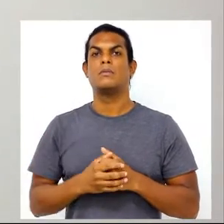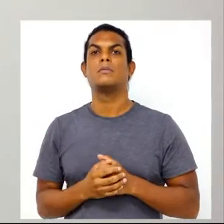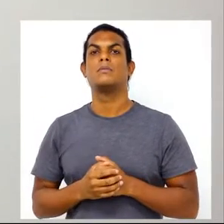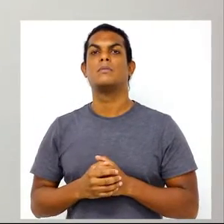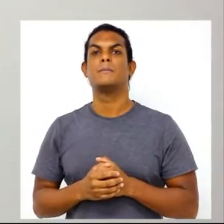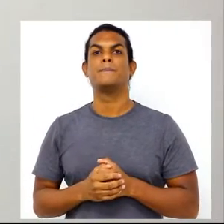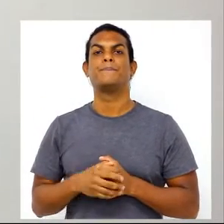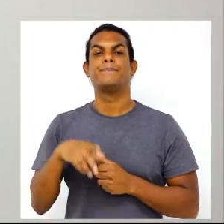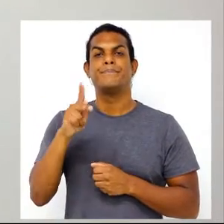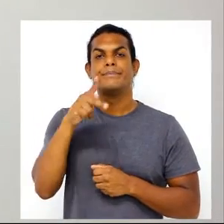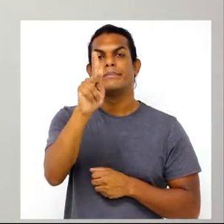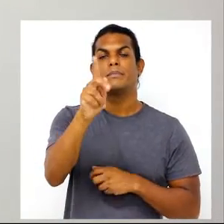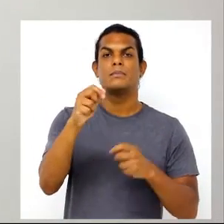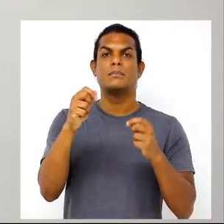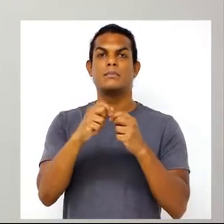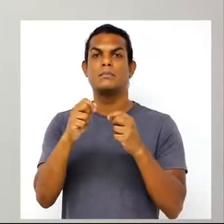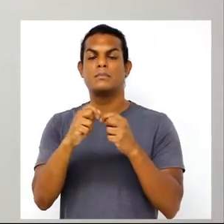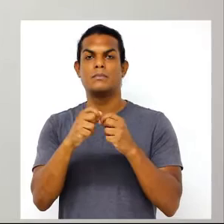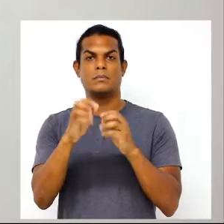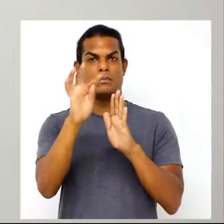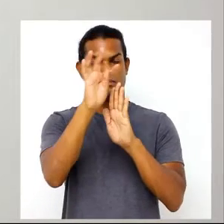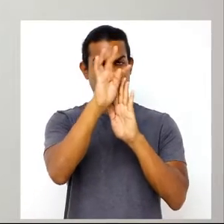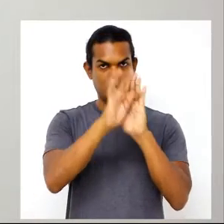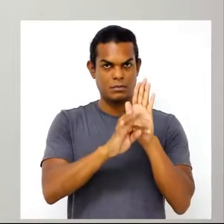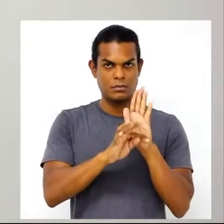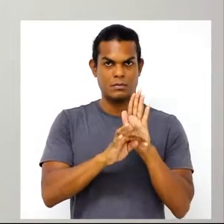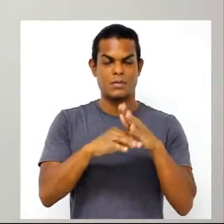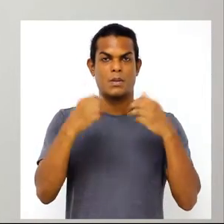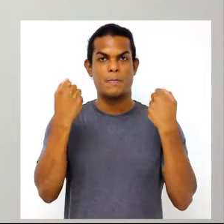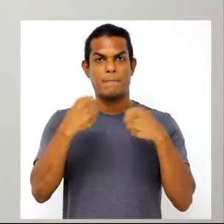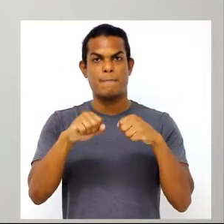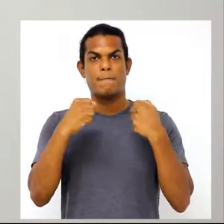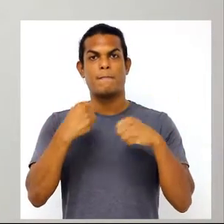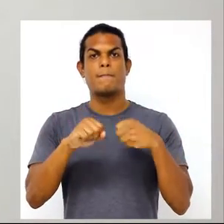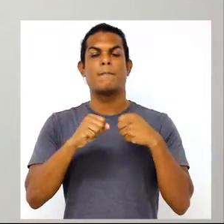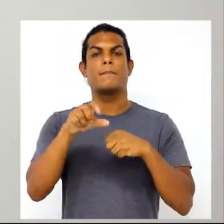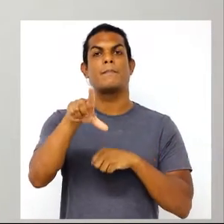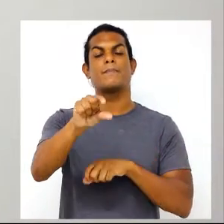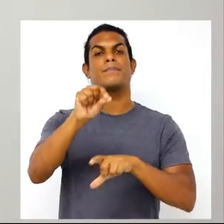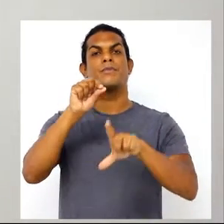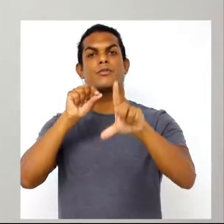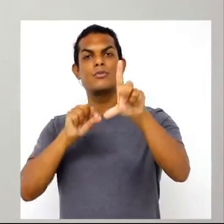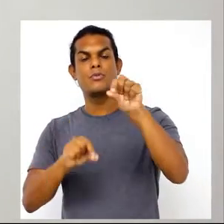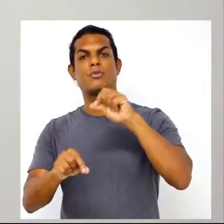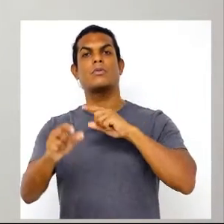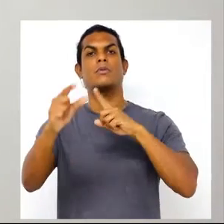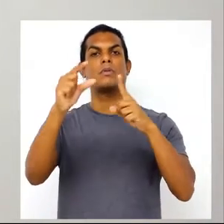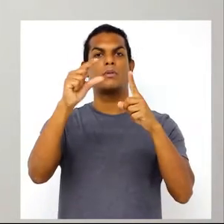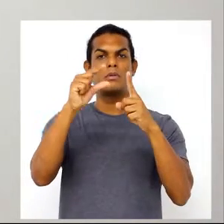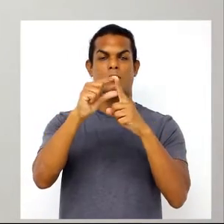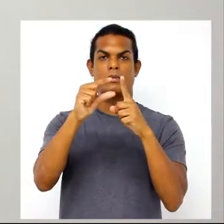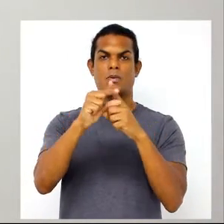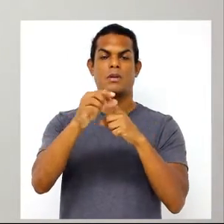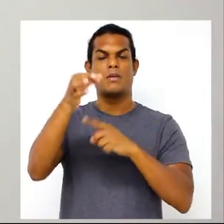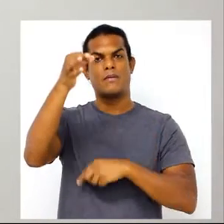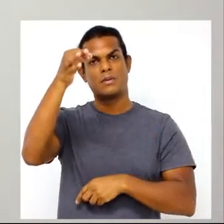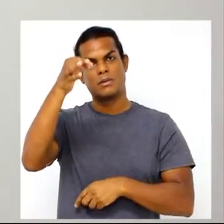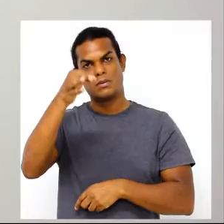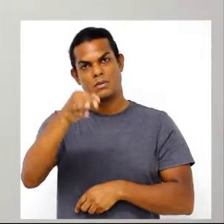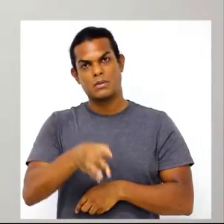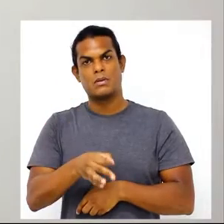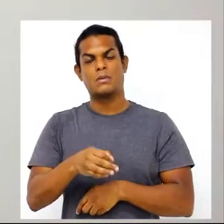nós estamos produzindo um texto, então nós temos que escolher as